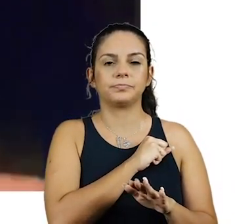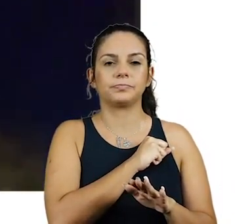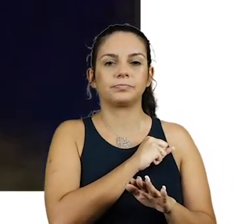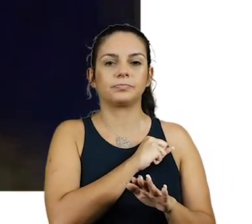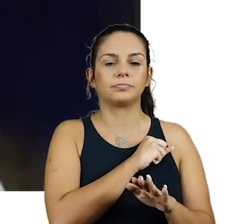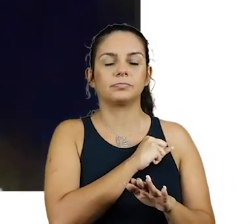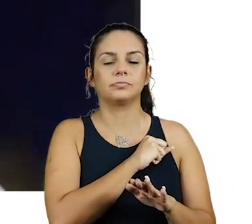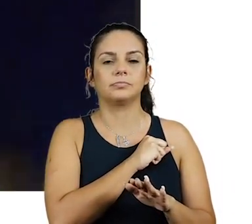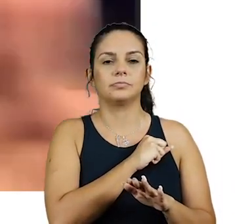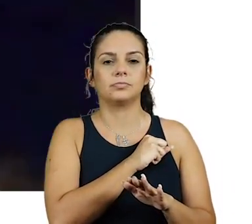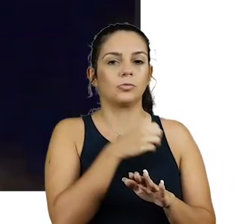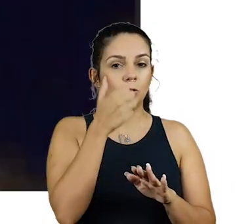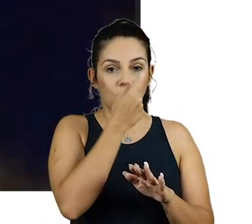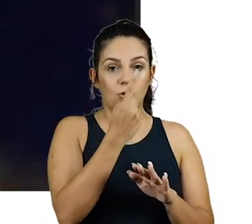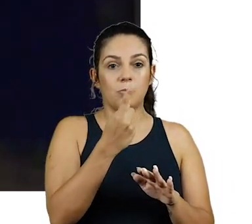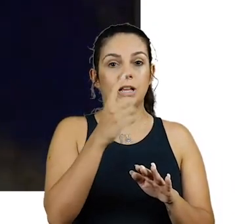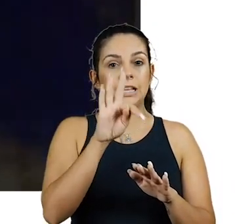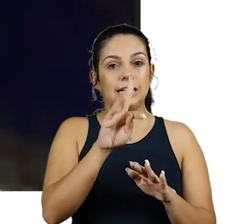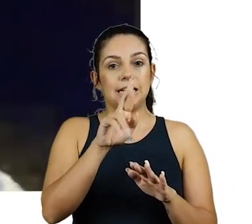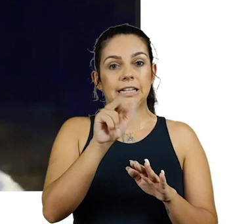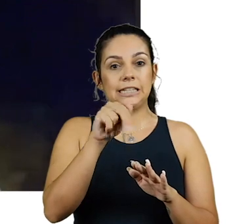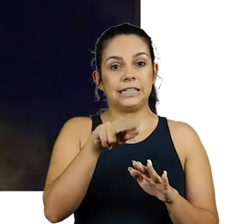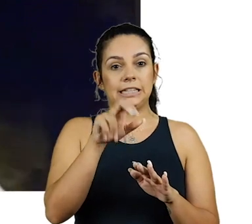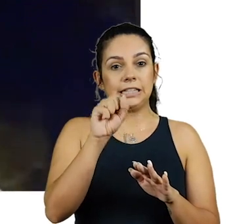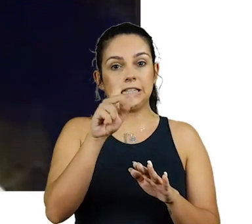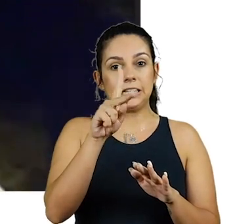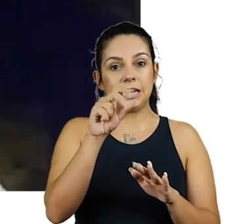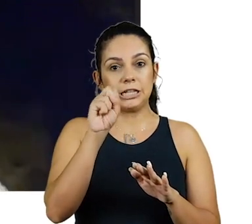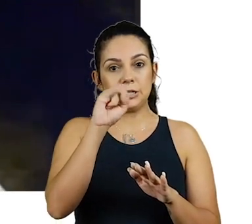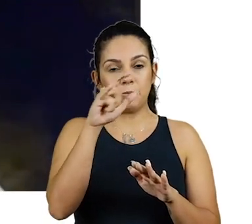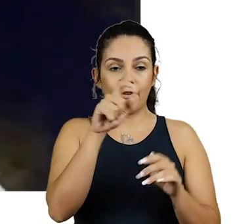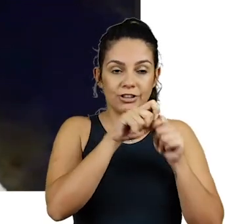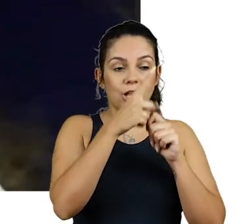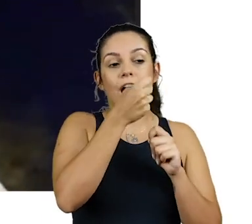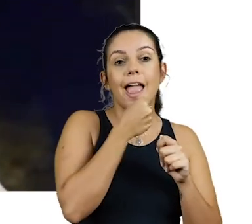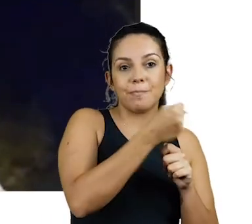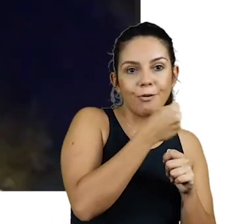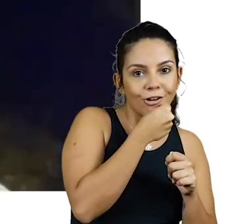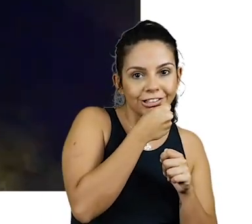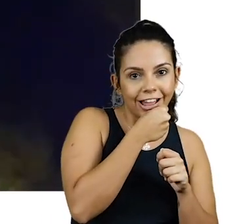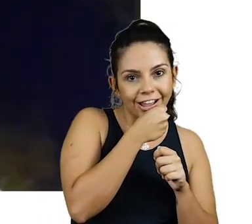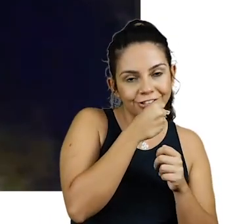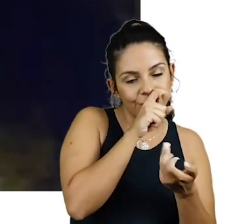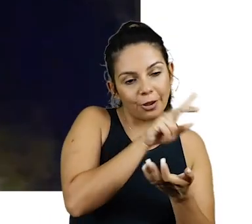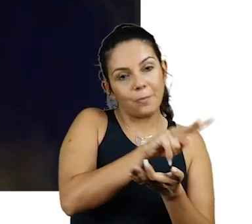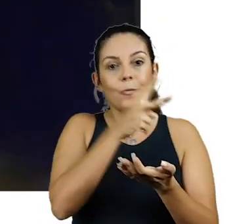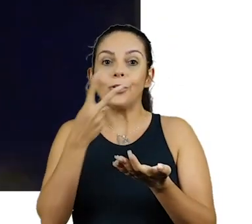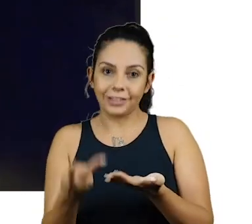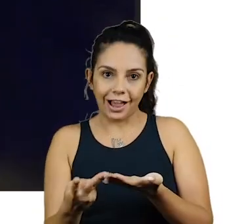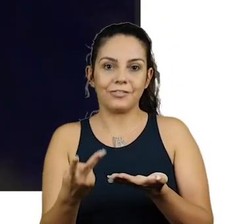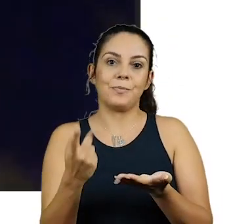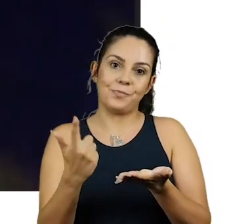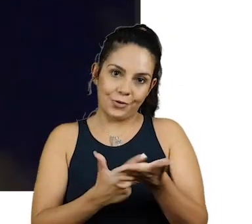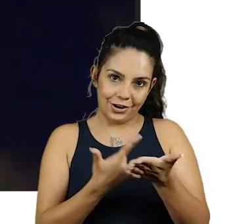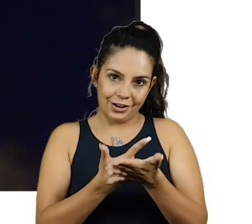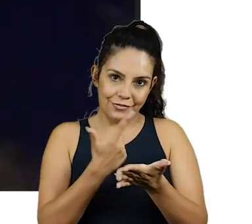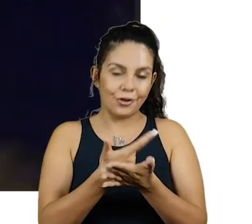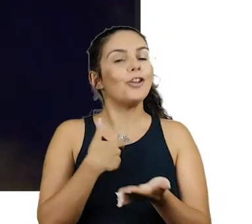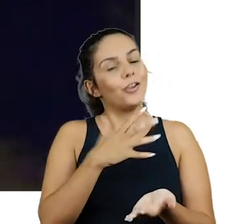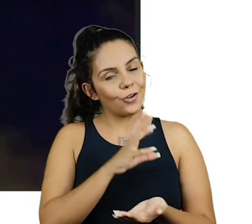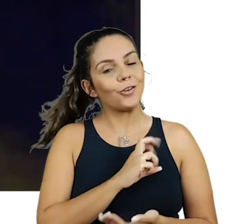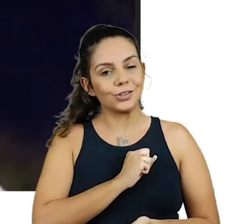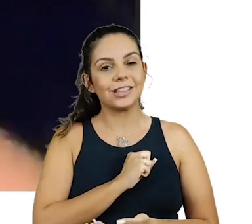eram, sim, quase uma transposição das reportagens que eu fazia no vídeo para o livro. E eu